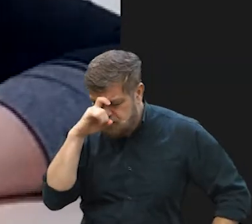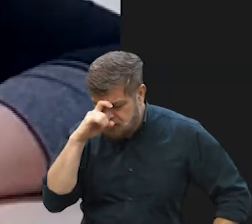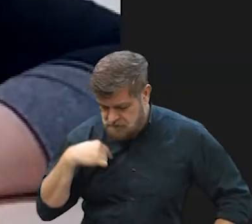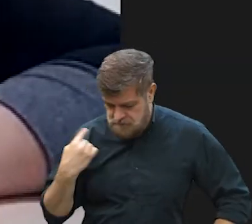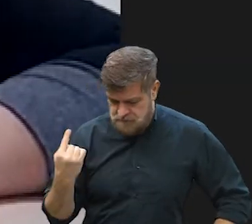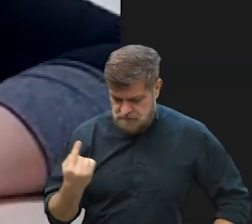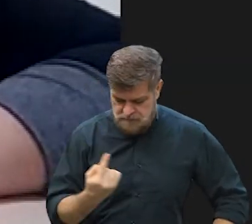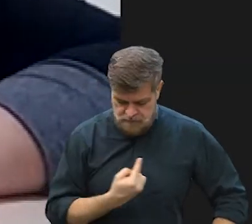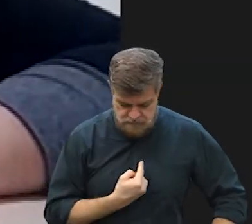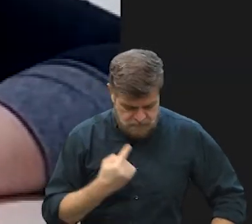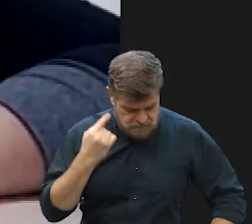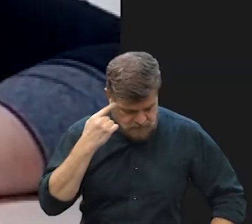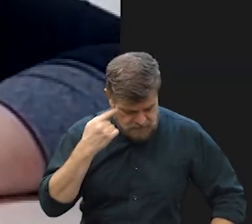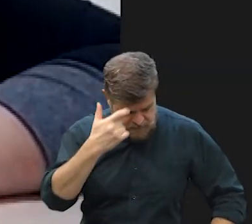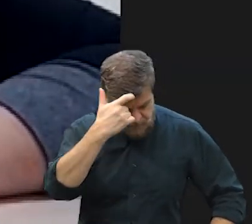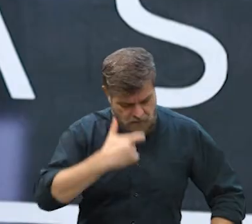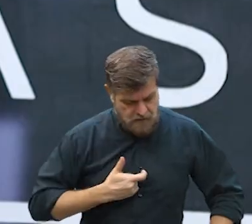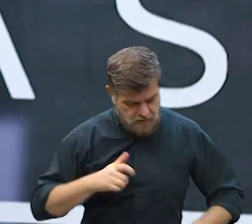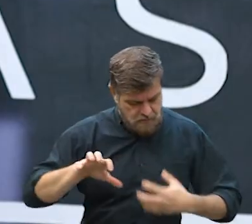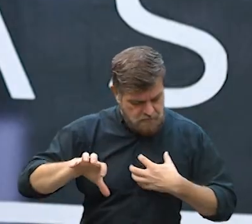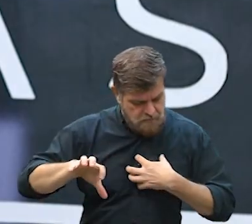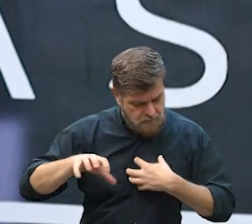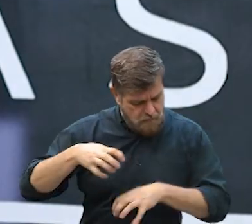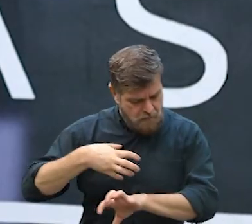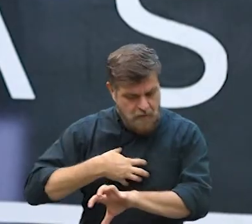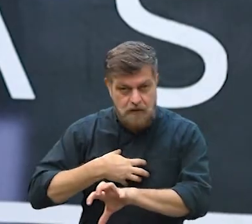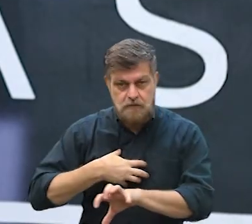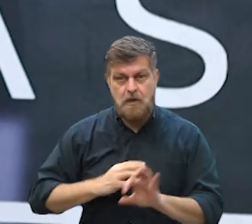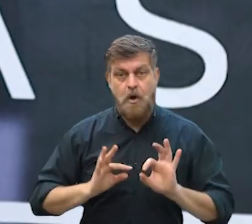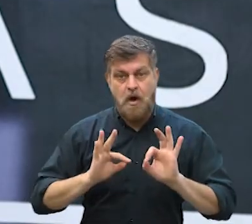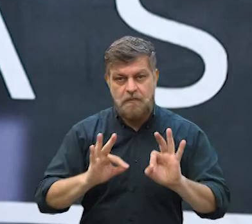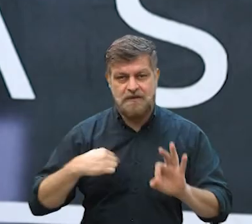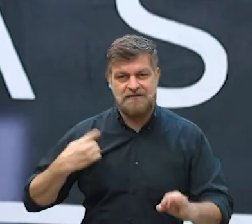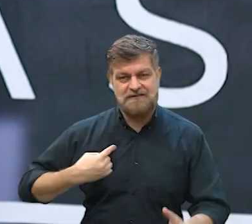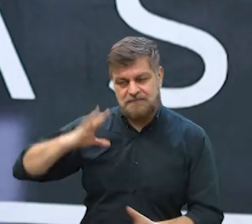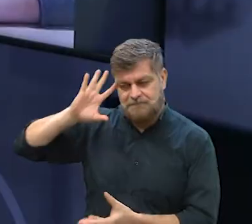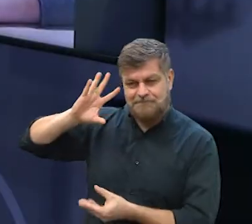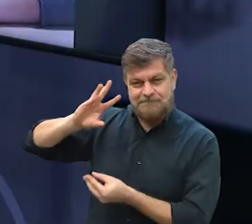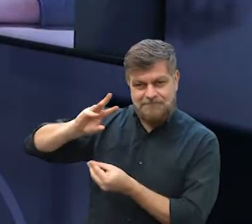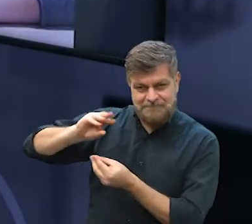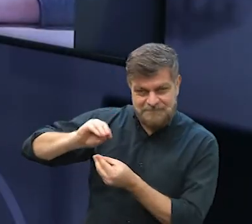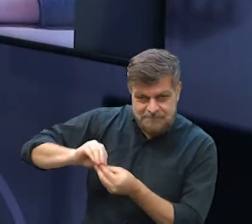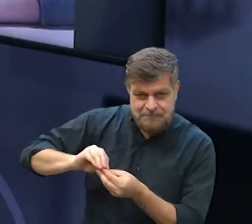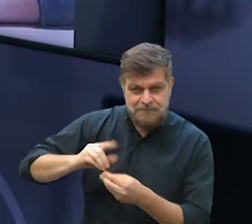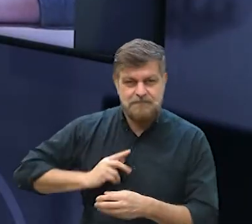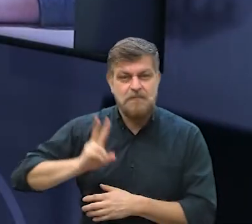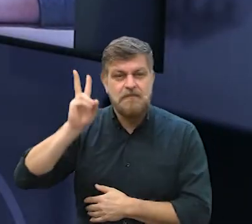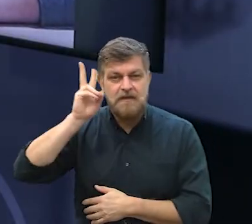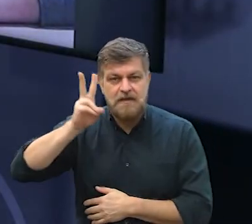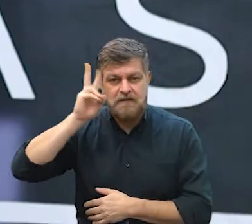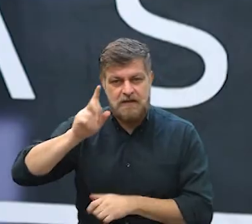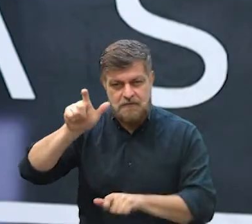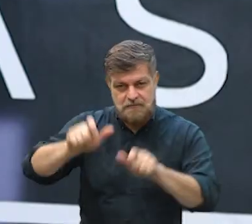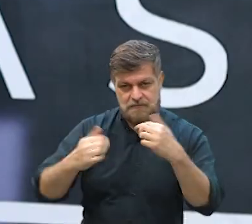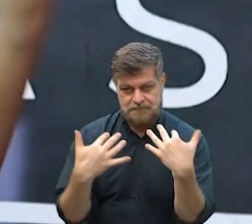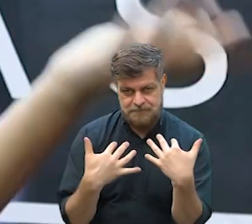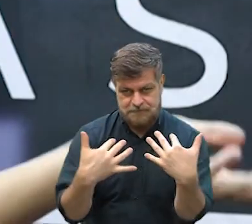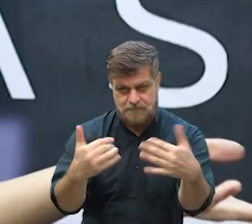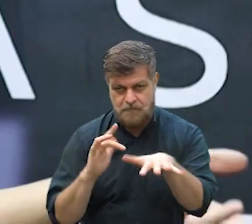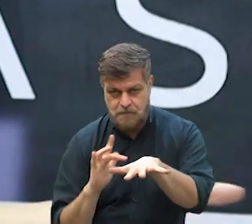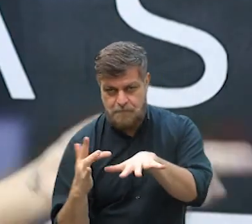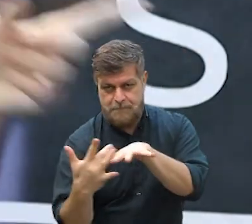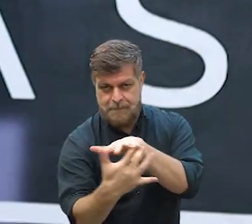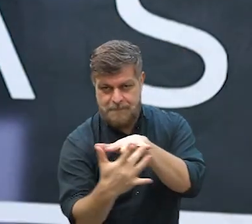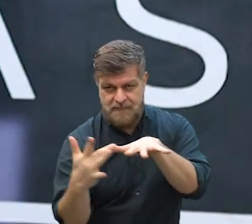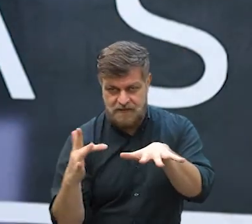e se colocar no lugar deles. Perfeito. Então a gente encerra com essa reflexão. Lembra ao pessoal de casa que as redes